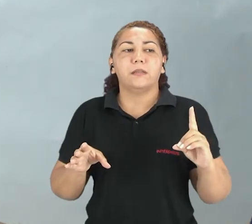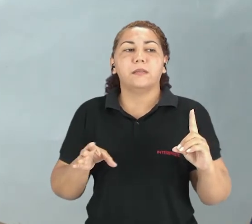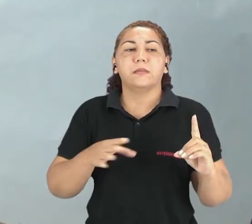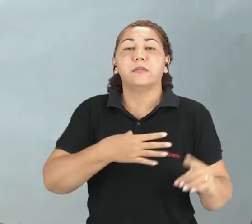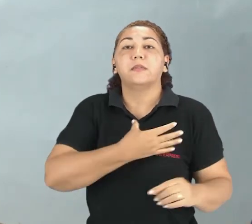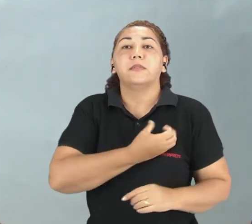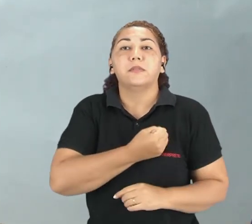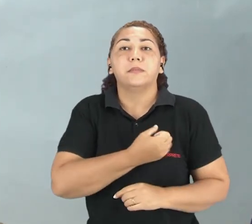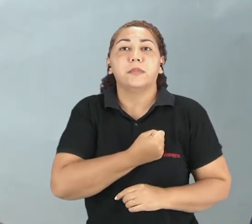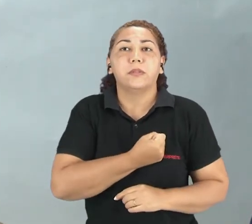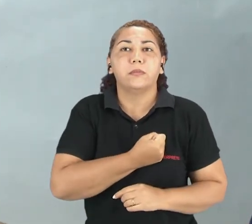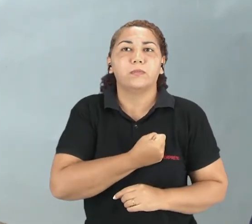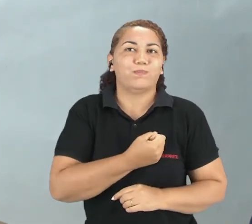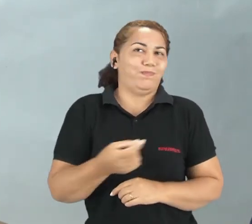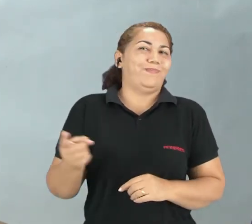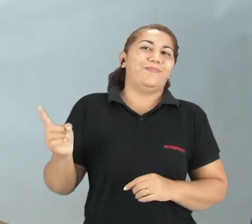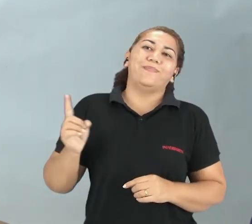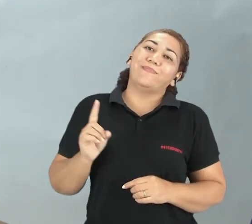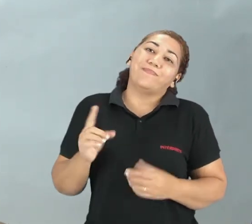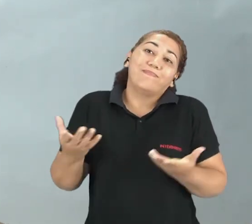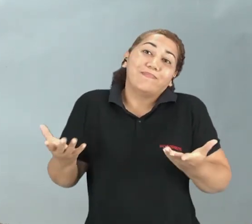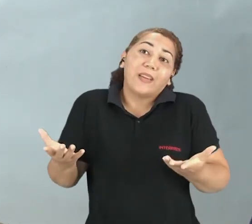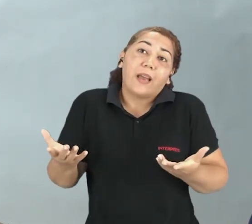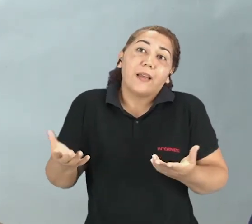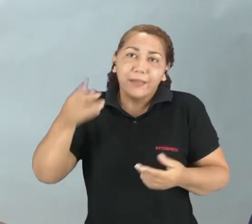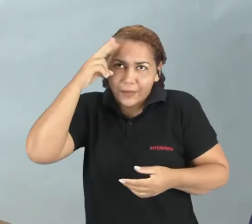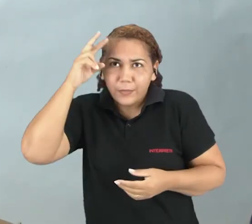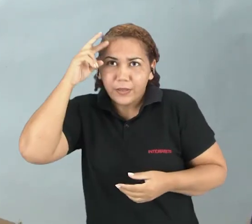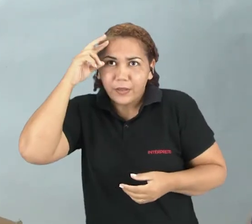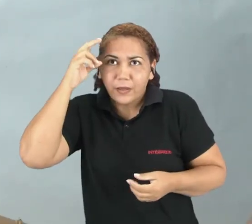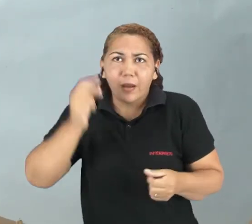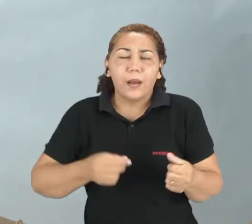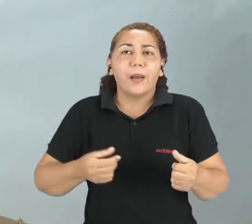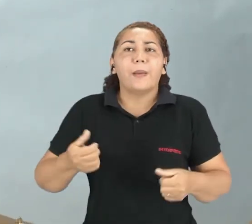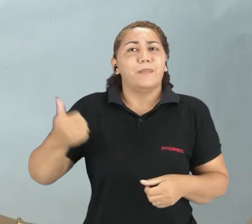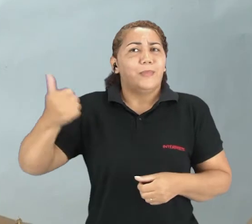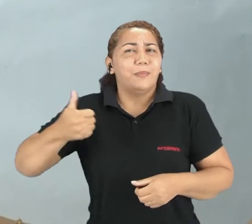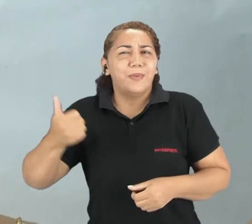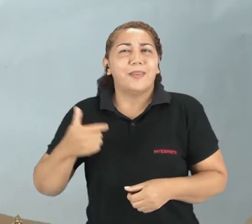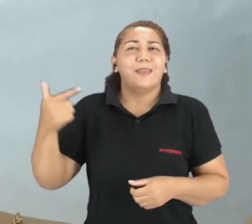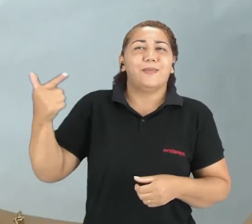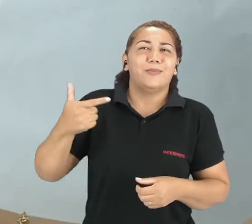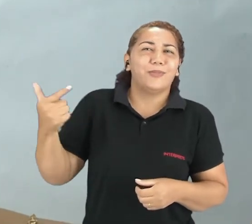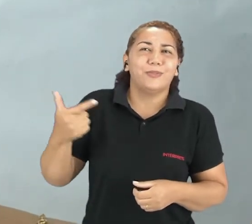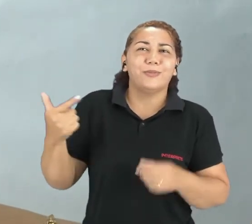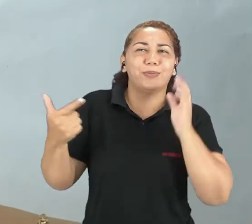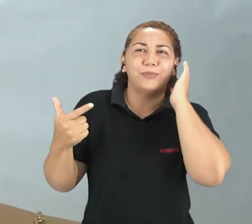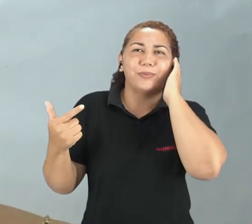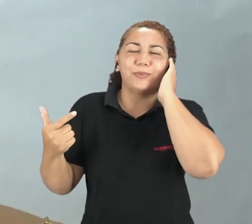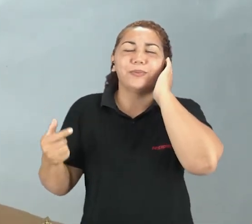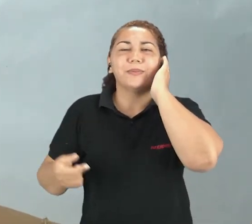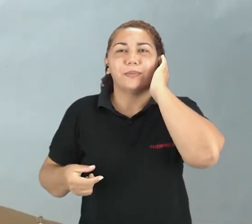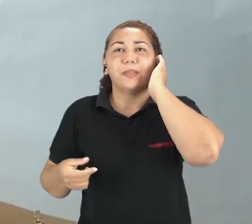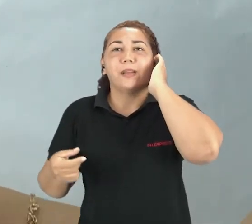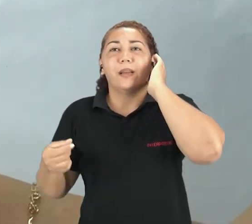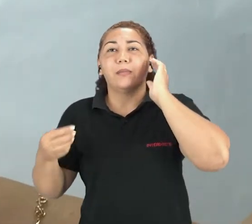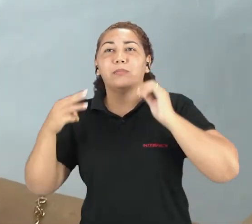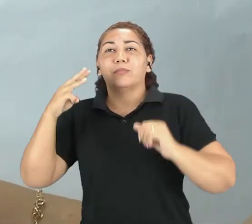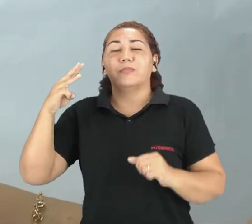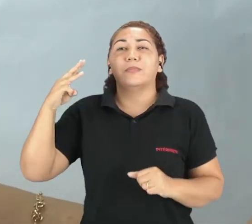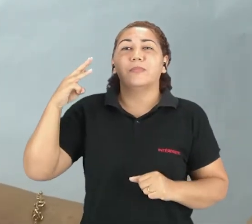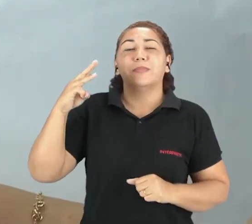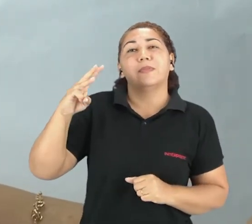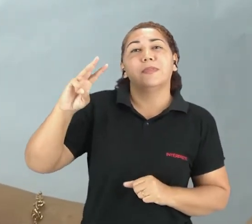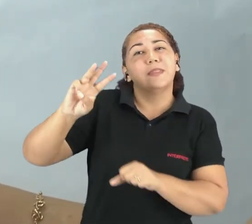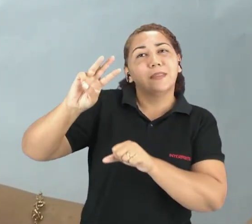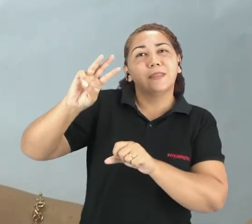em português que a gente fala. Se referindo primeiro, segundo, triplo. Essas são palavras que são numerais. É fácil